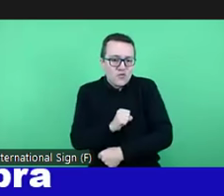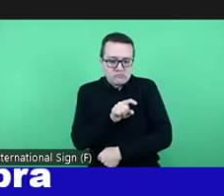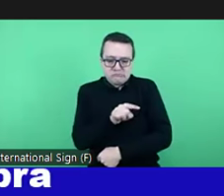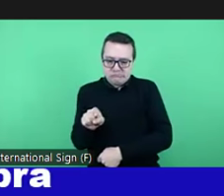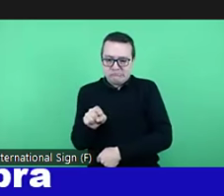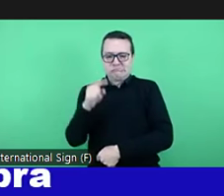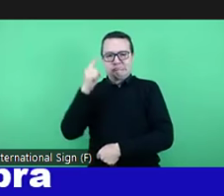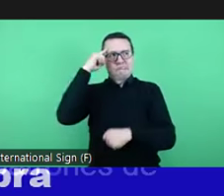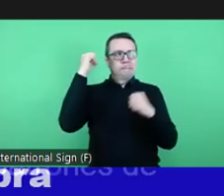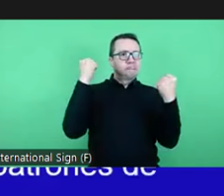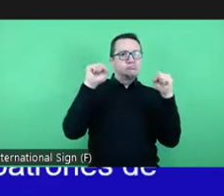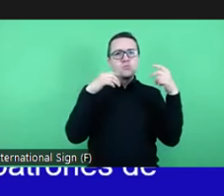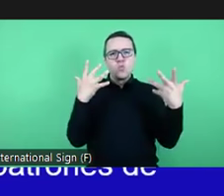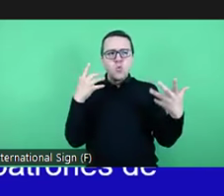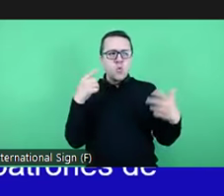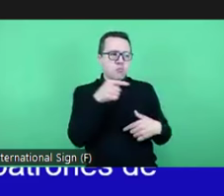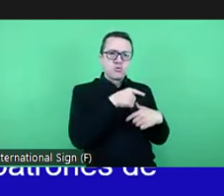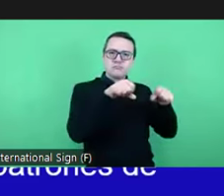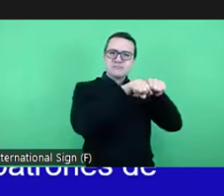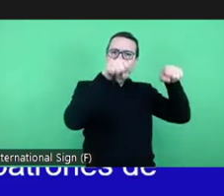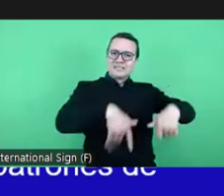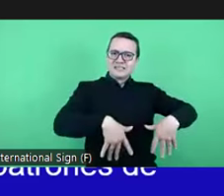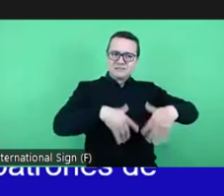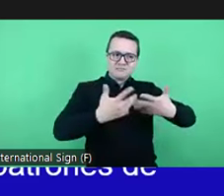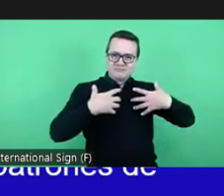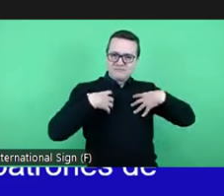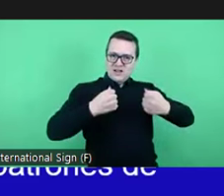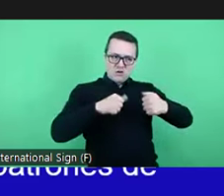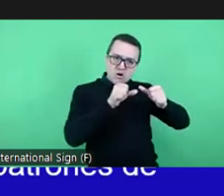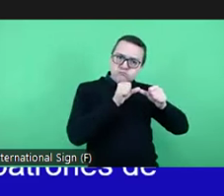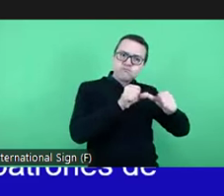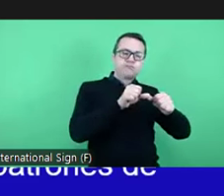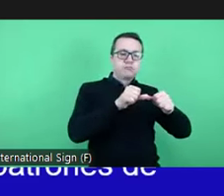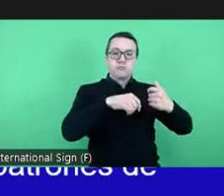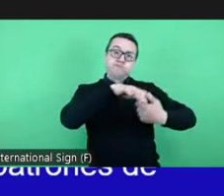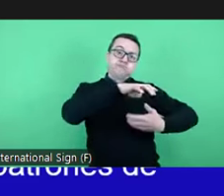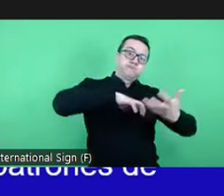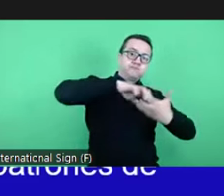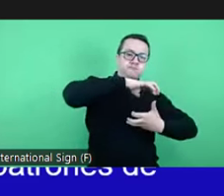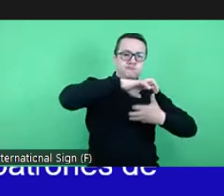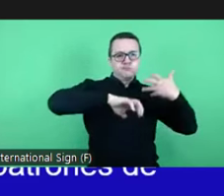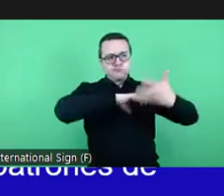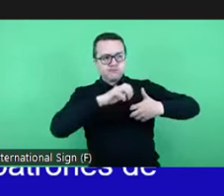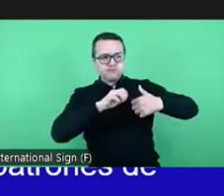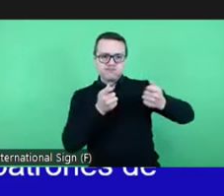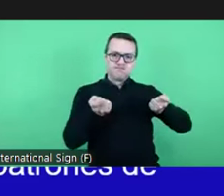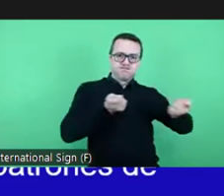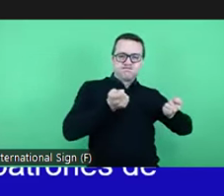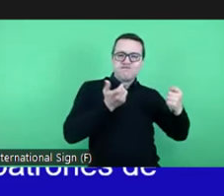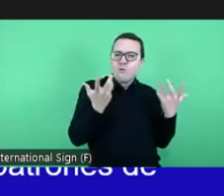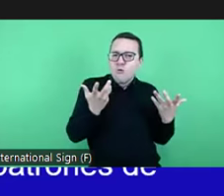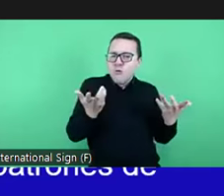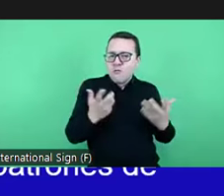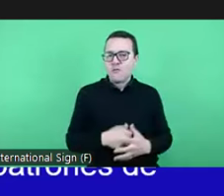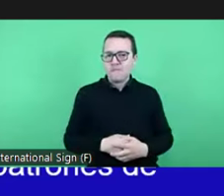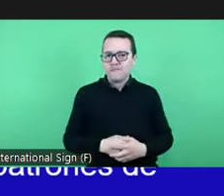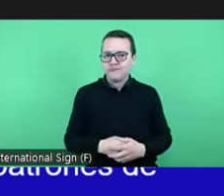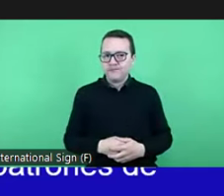large number if you Quando a gente consider pensa system nessa outra sustainability. questão, que é o When desafio you climático, consider the